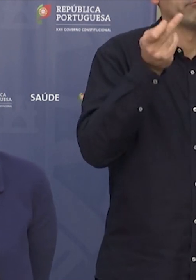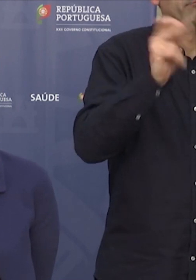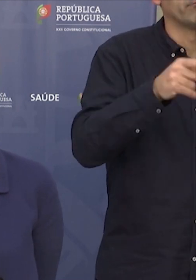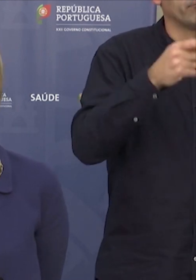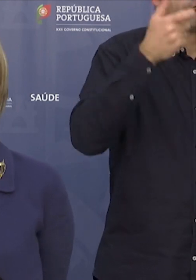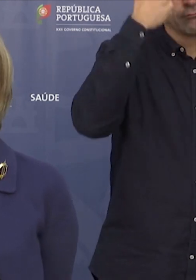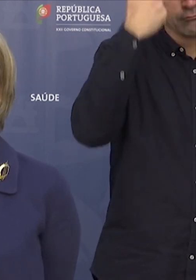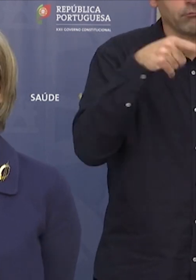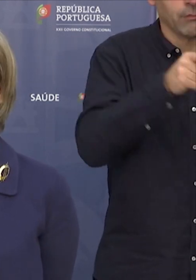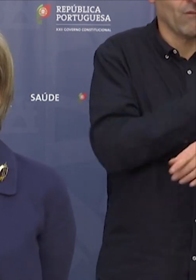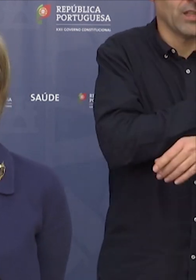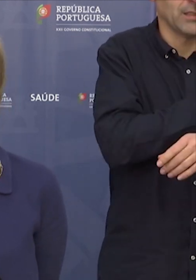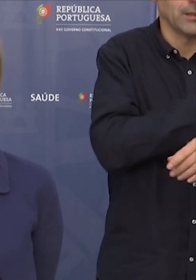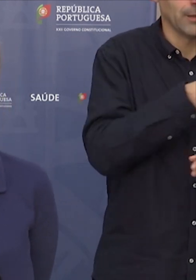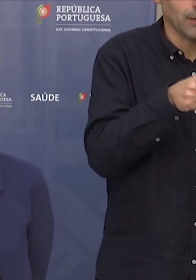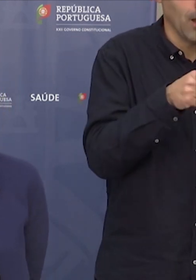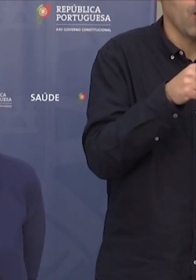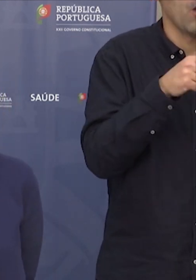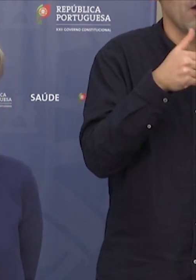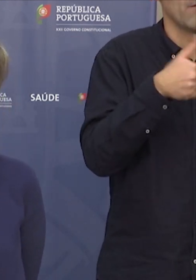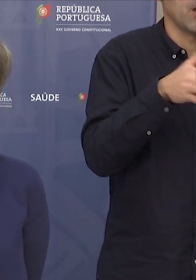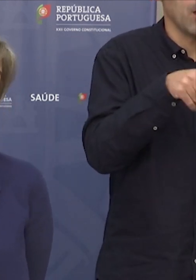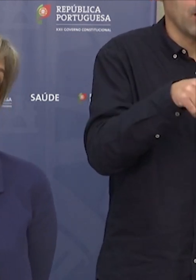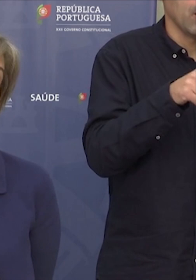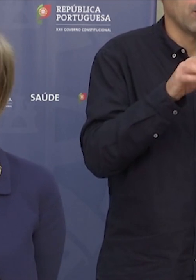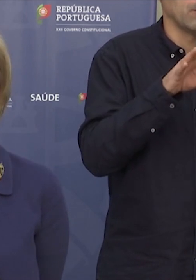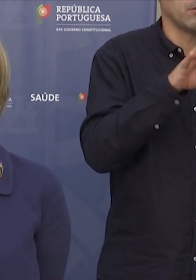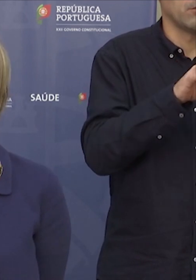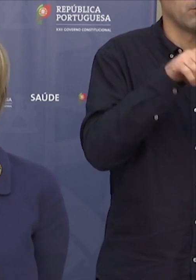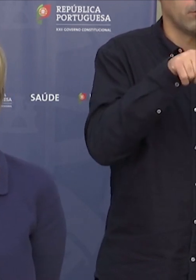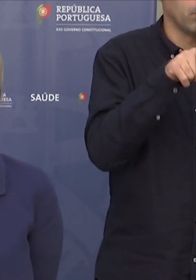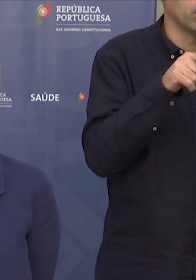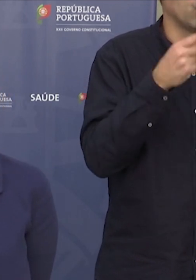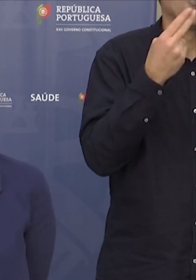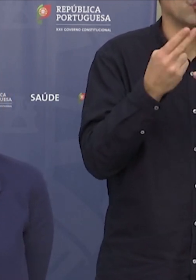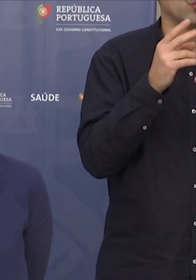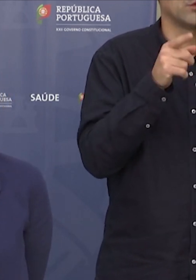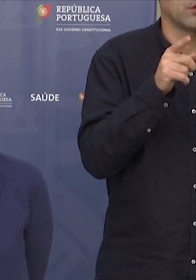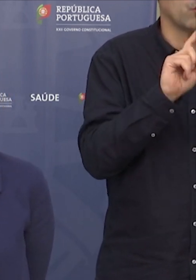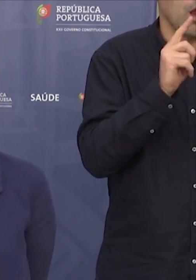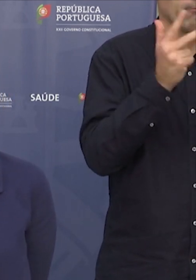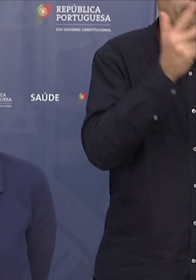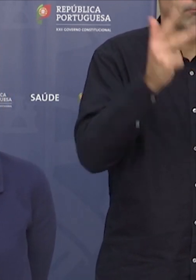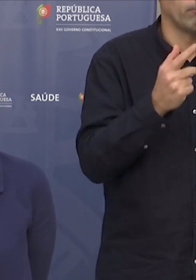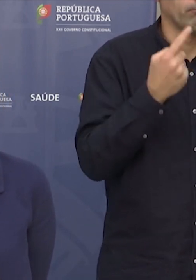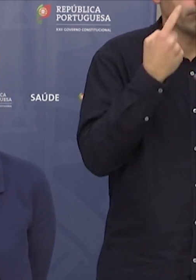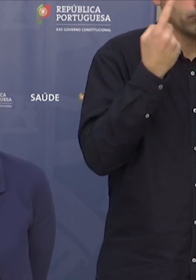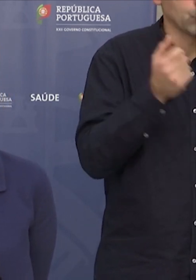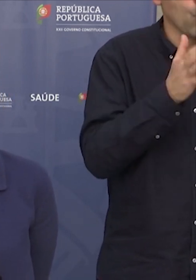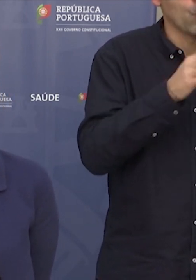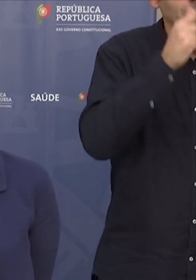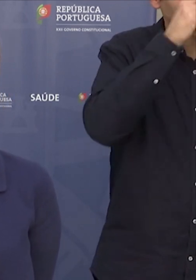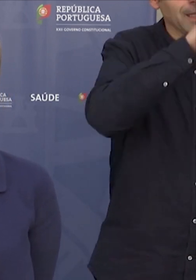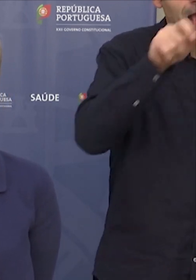à vacinação serão provavelmente a terem relação causal, o que não está totalmente afirmado para todos os